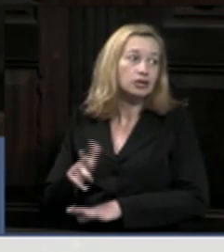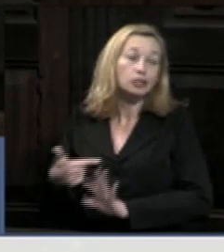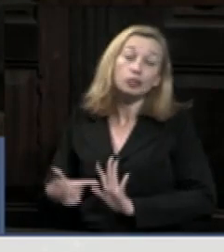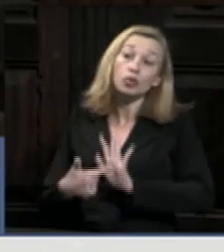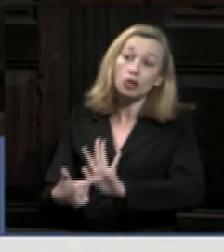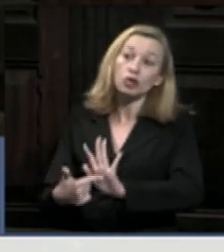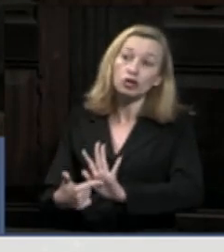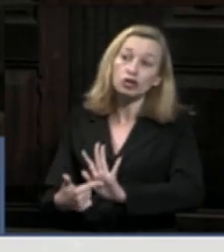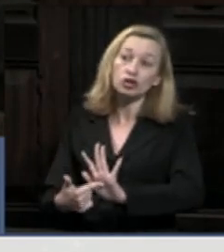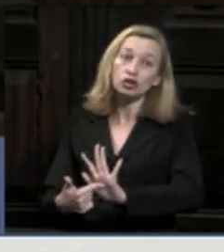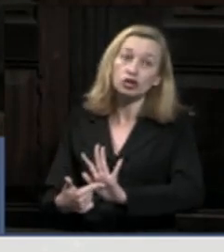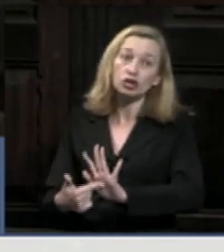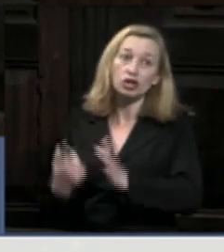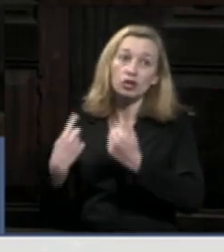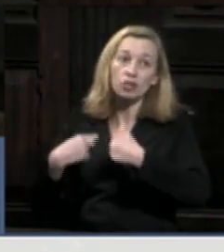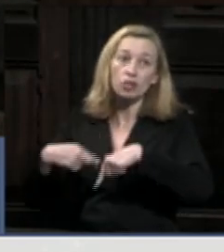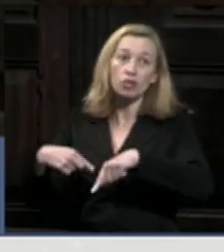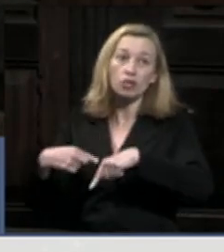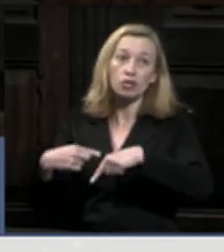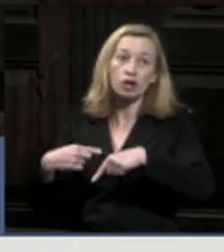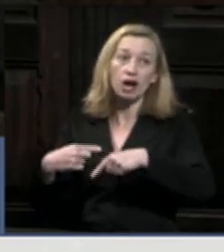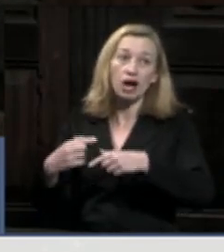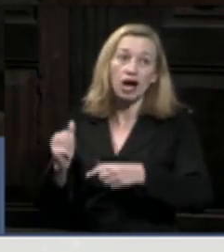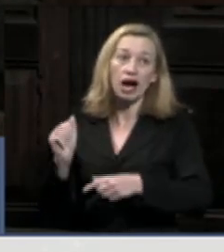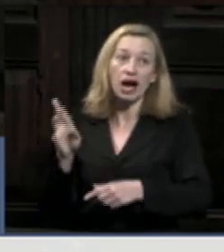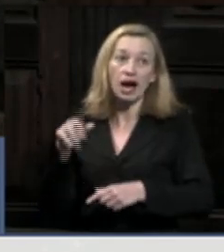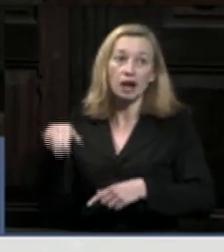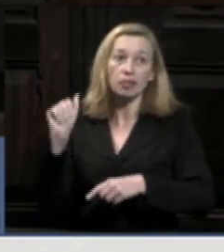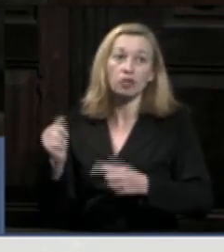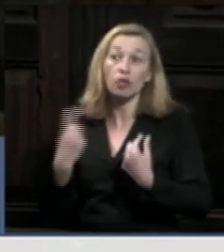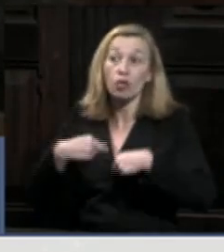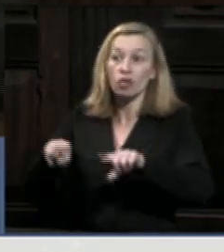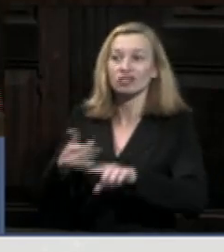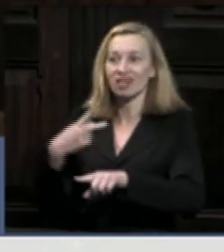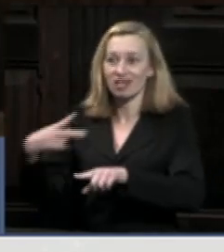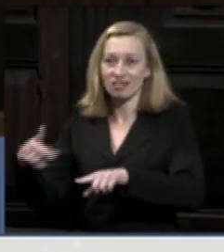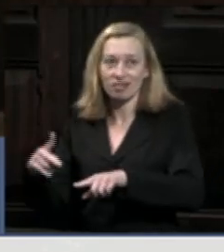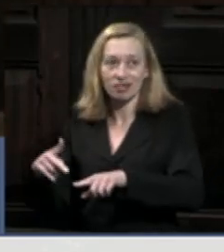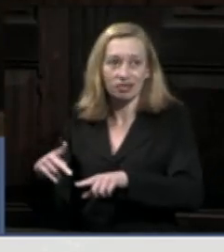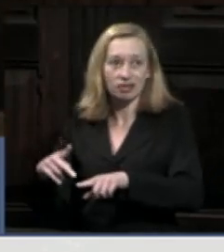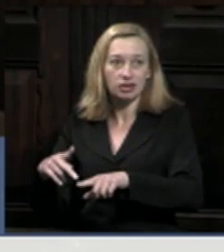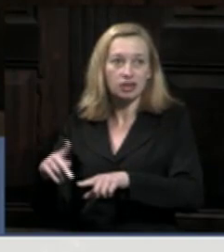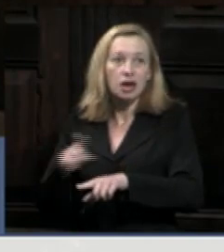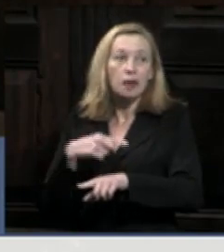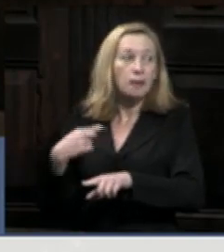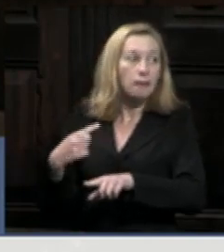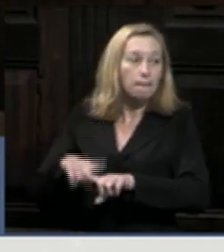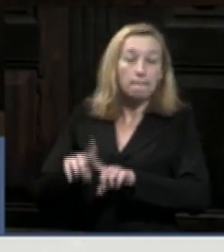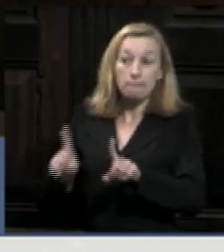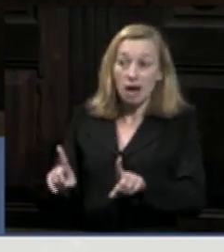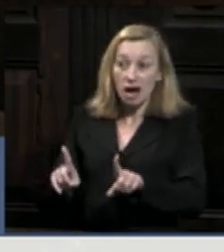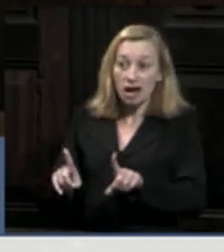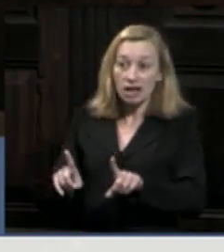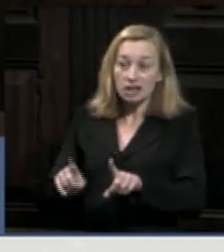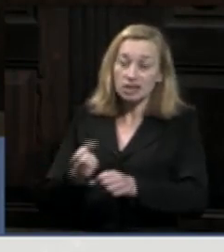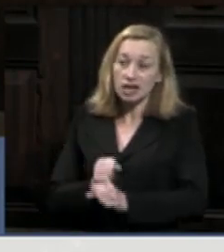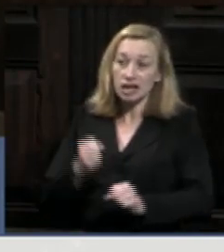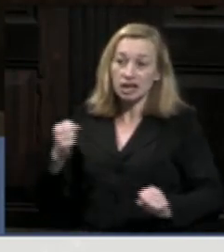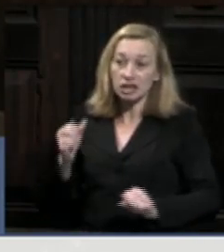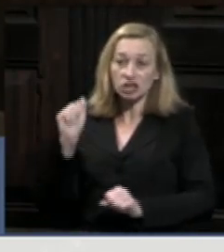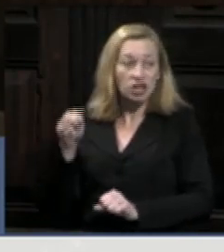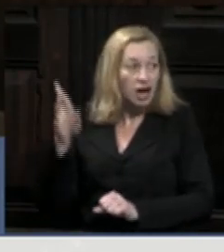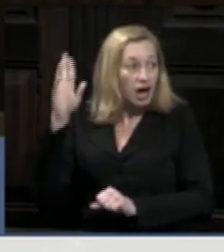arma contra ela mesma mas isso não importa porque se a grande arma contra a democracia ela